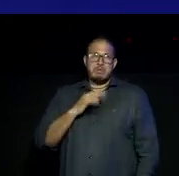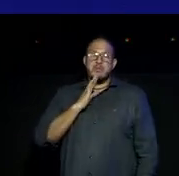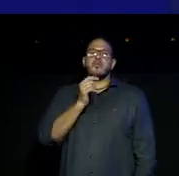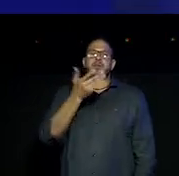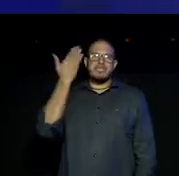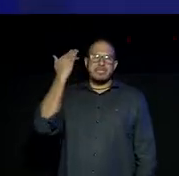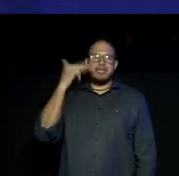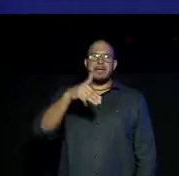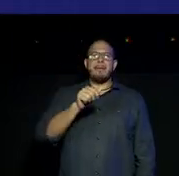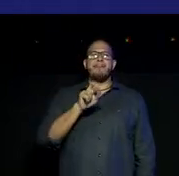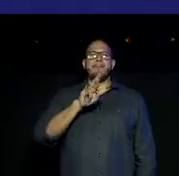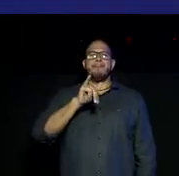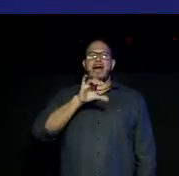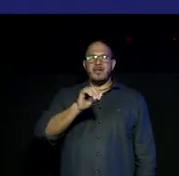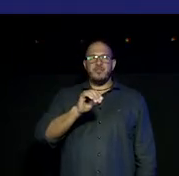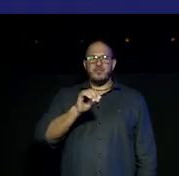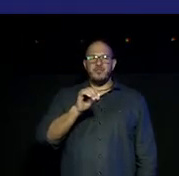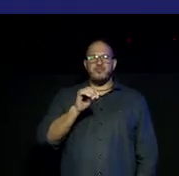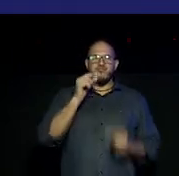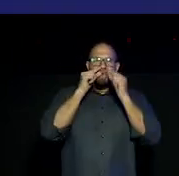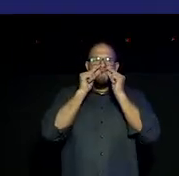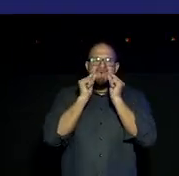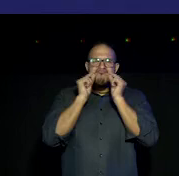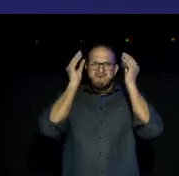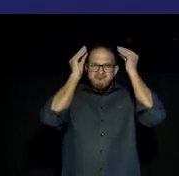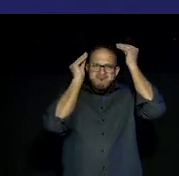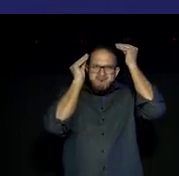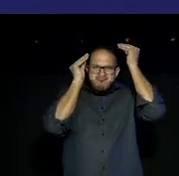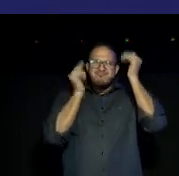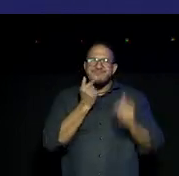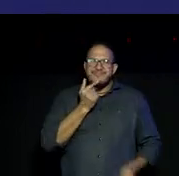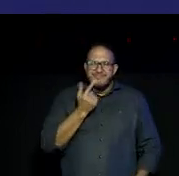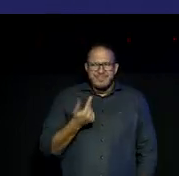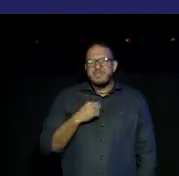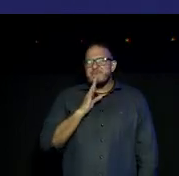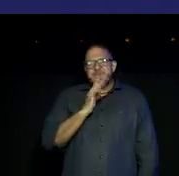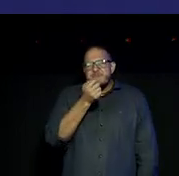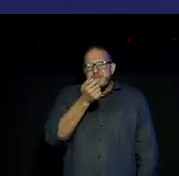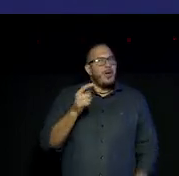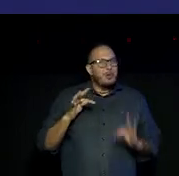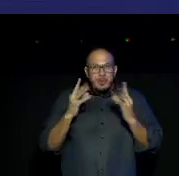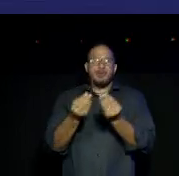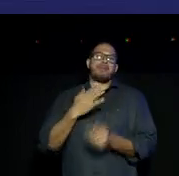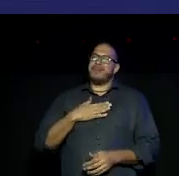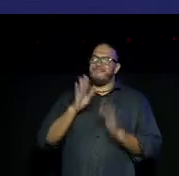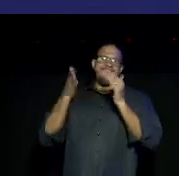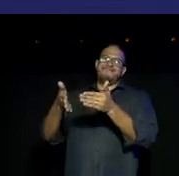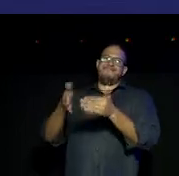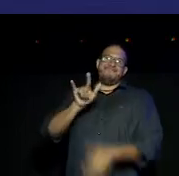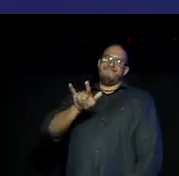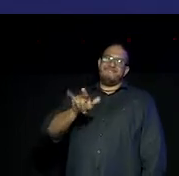é o Super Mario. Né? Não conheço mais nenhum. E assim mesmo, mais ou menos. Então, tudo é Super Mario para